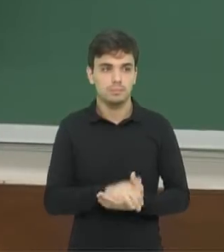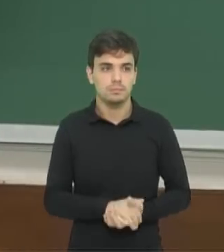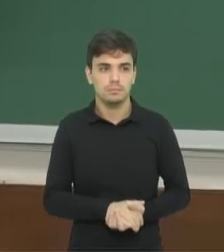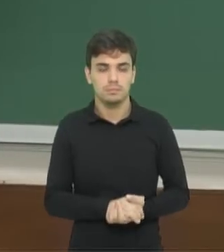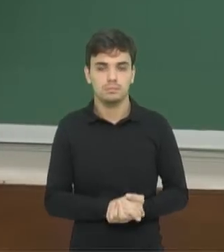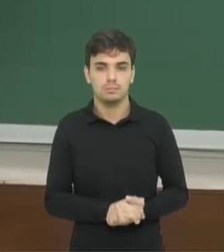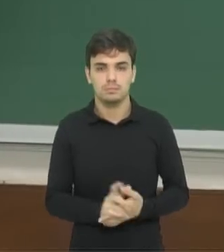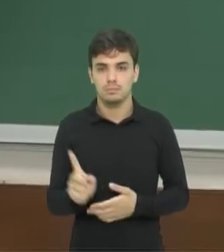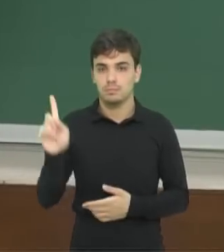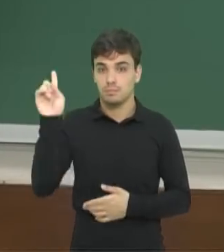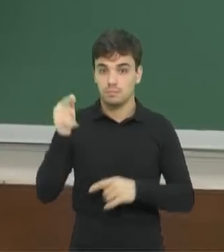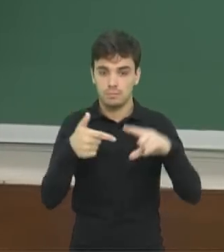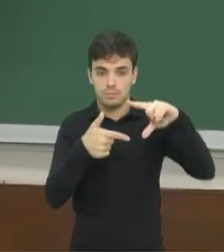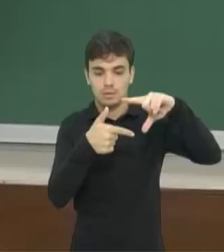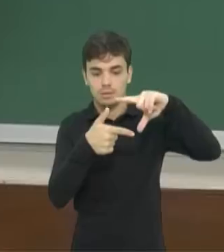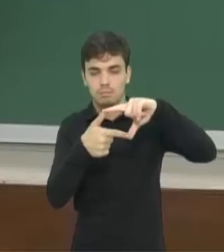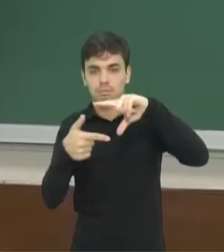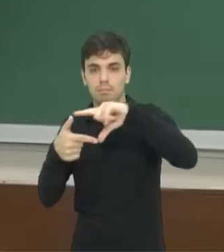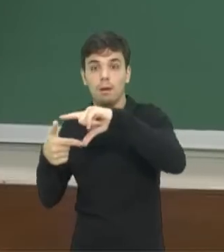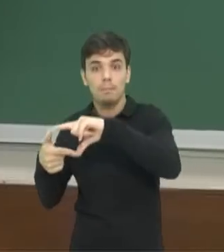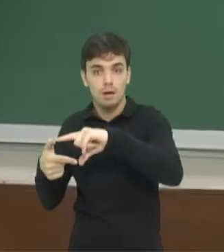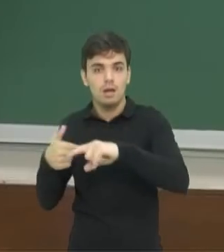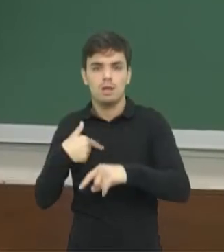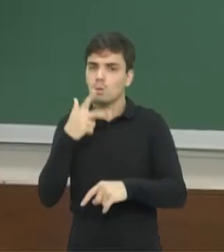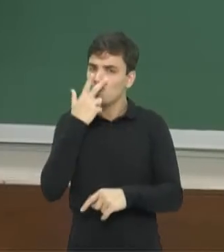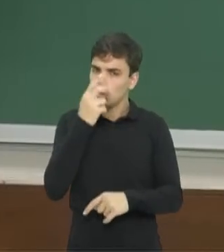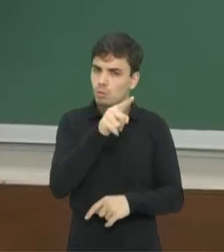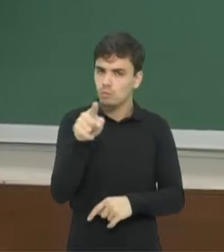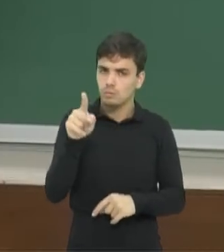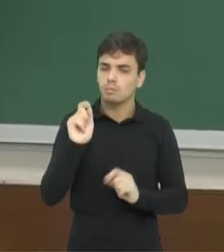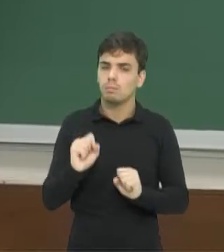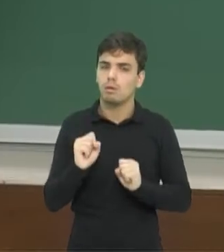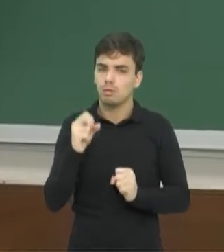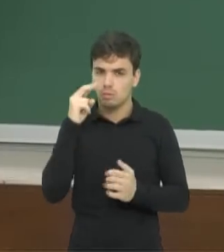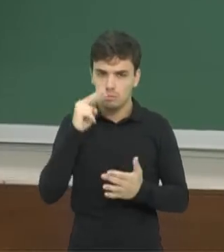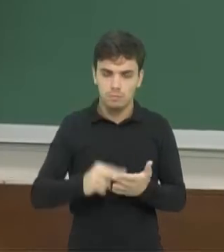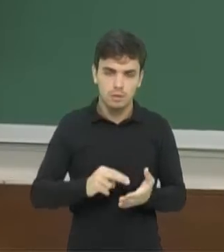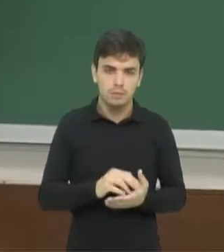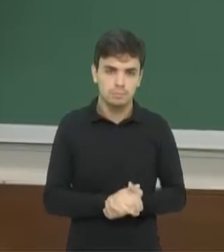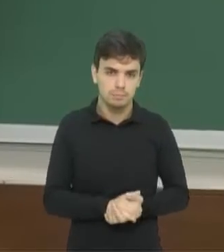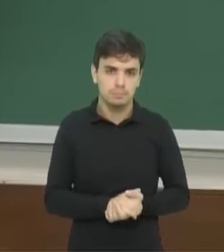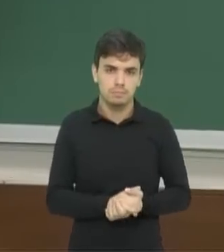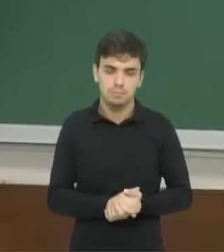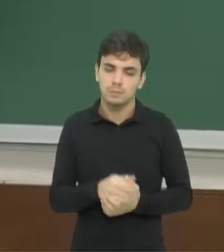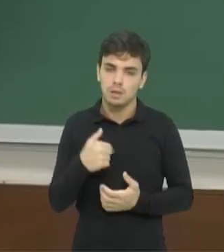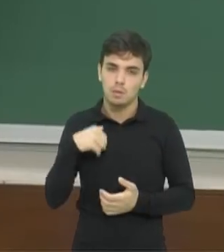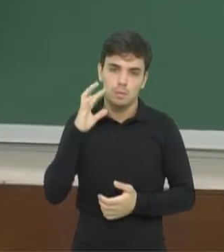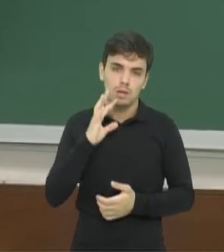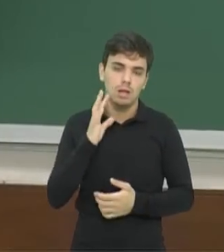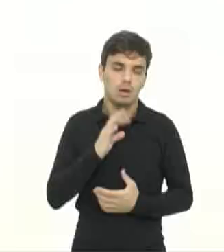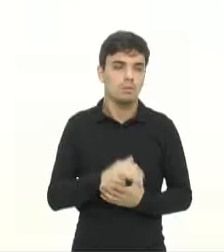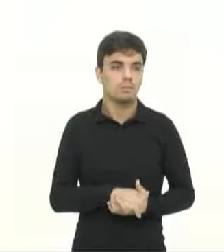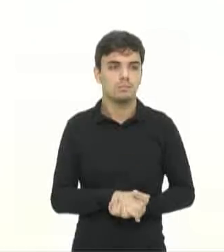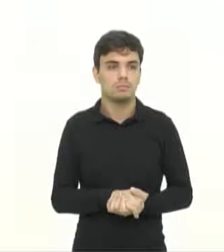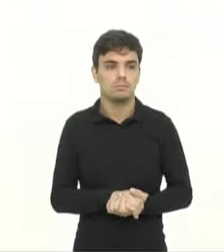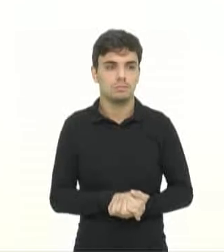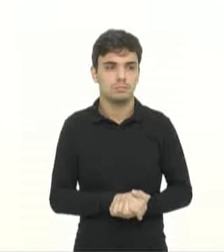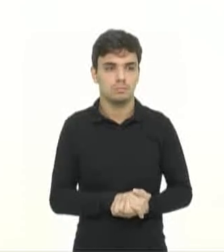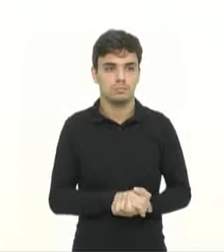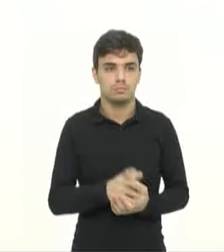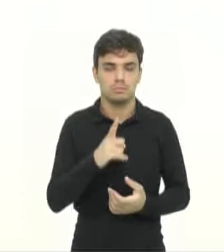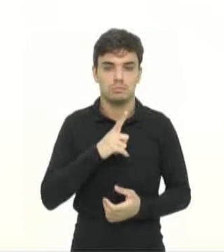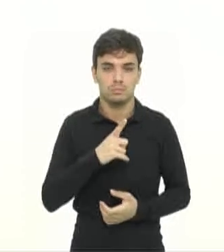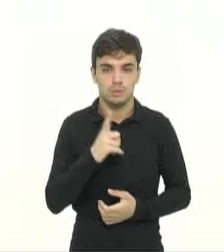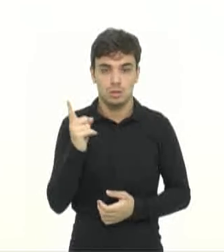aqui, esse quadrinho aqui, eu acho que alguns de vocês já podem ter visto. É muito legal, eu adoro esse quadrinho aqui, gente. Então, a gente tem aqui,